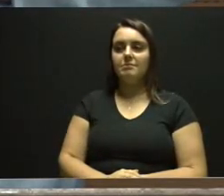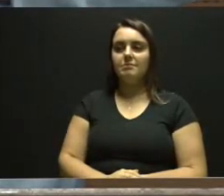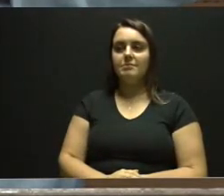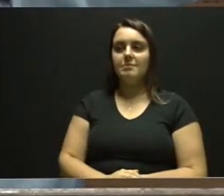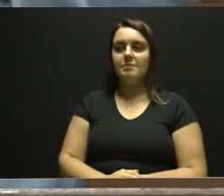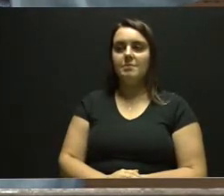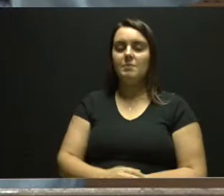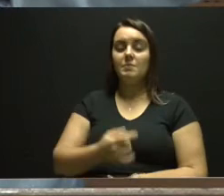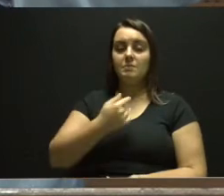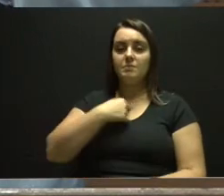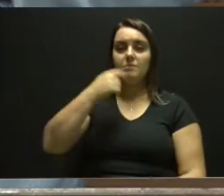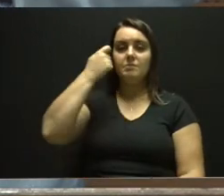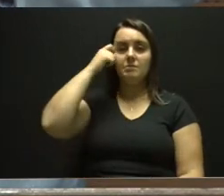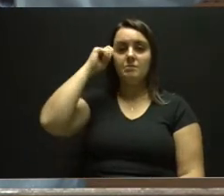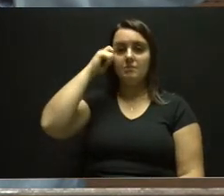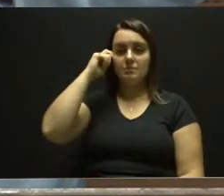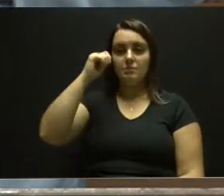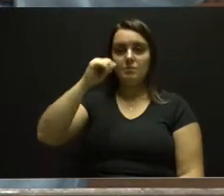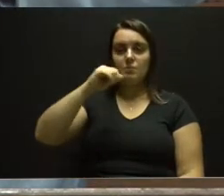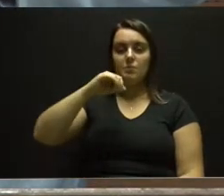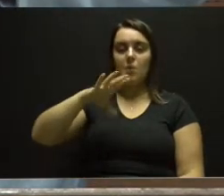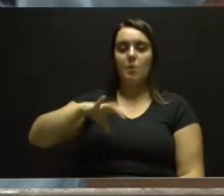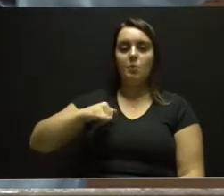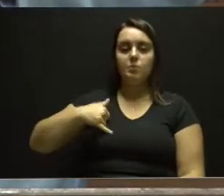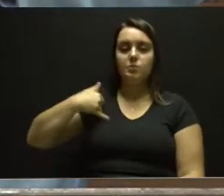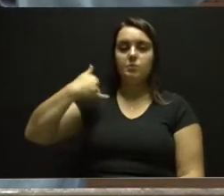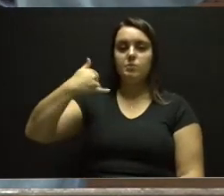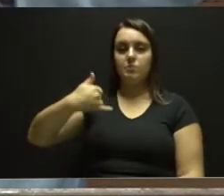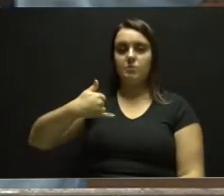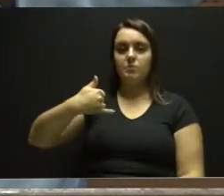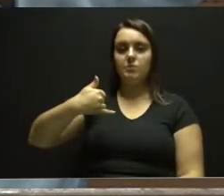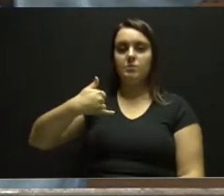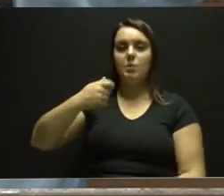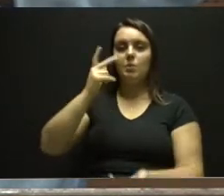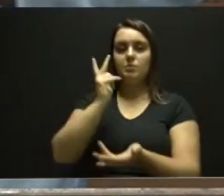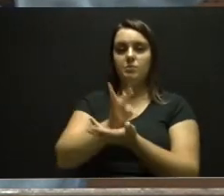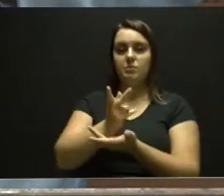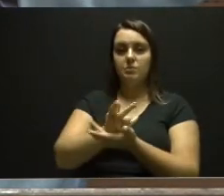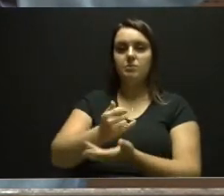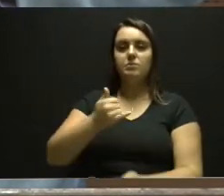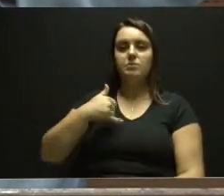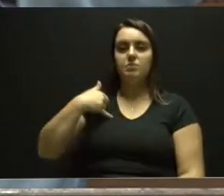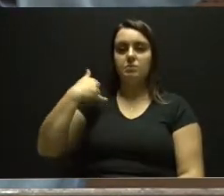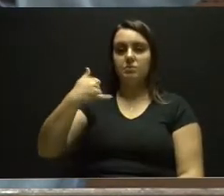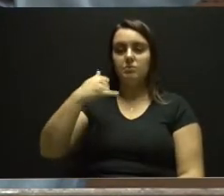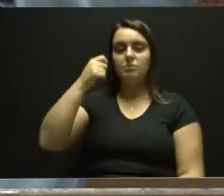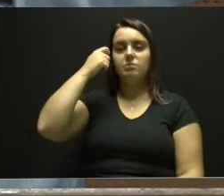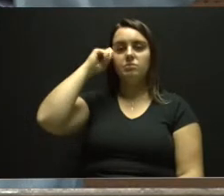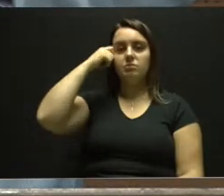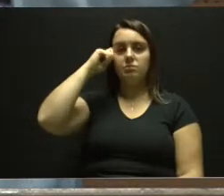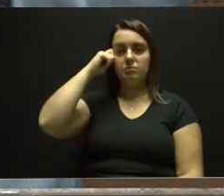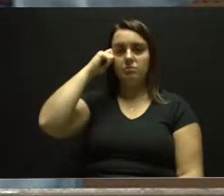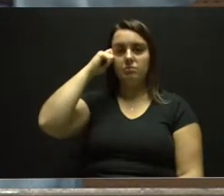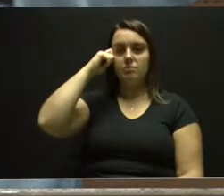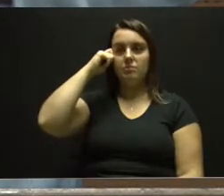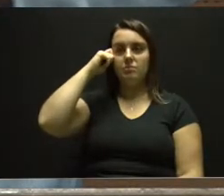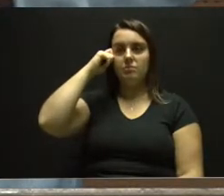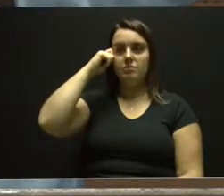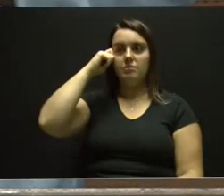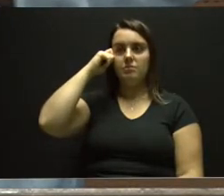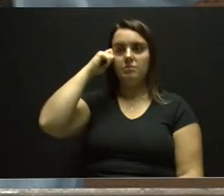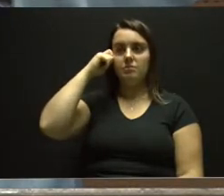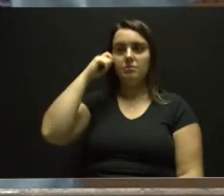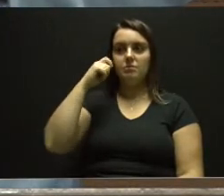eu sou negro meu orgulho de ser negro e vou continuar sendo negro porque negro é